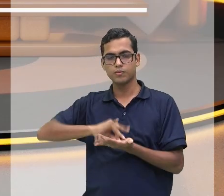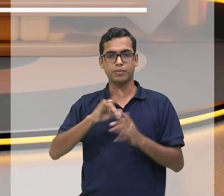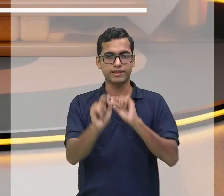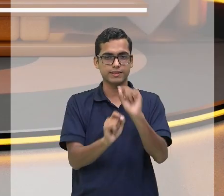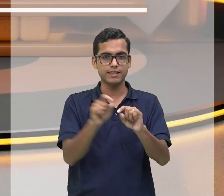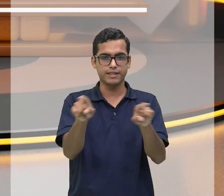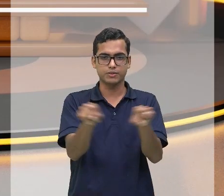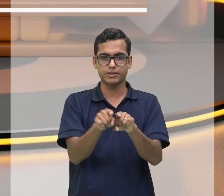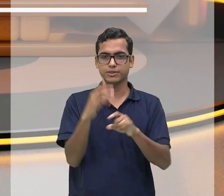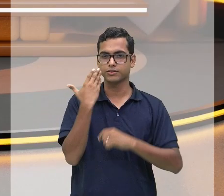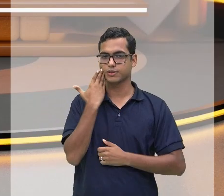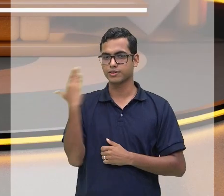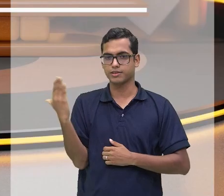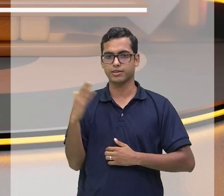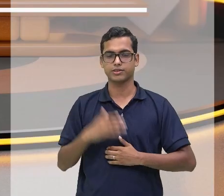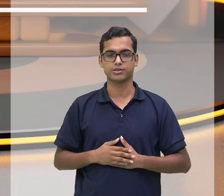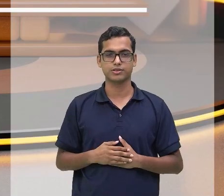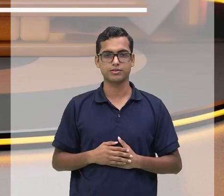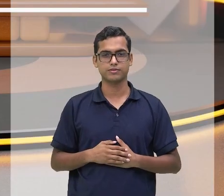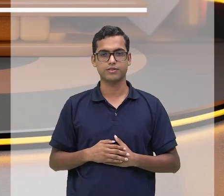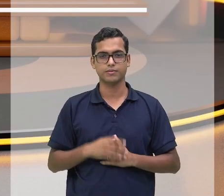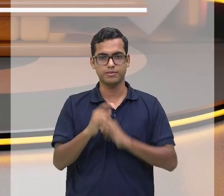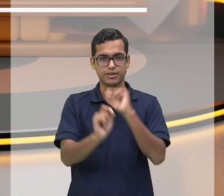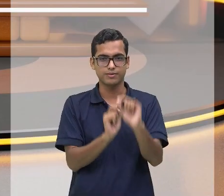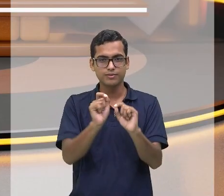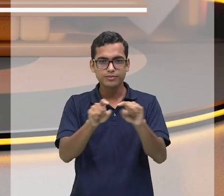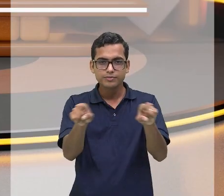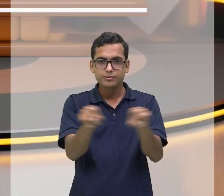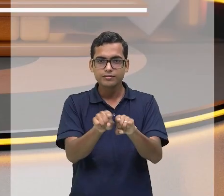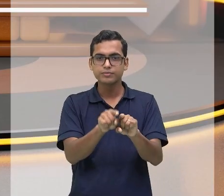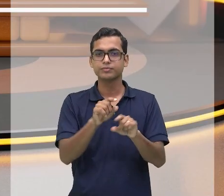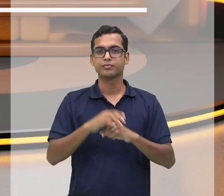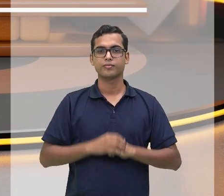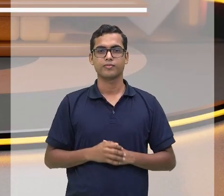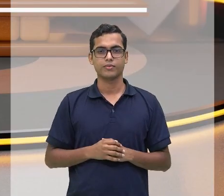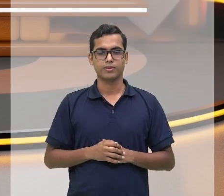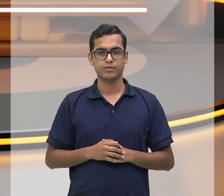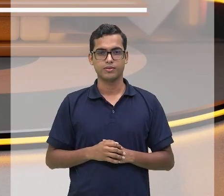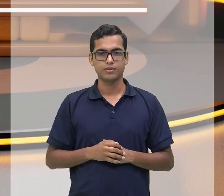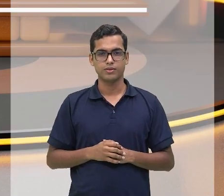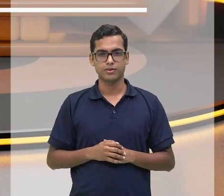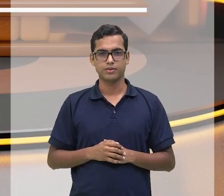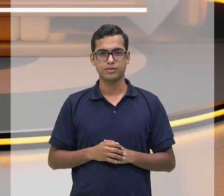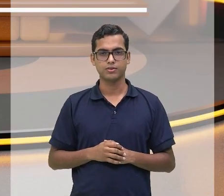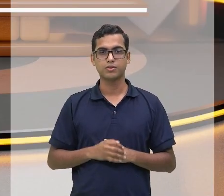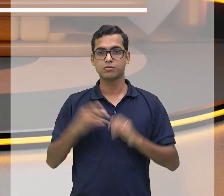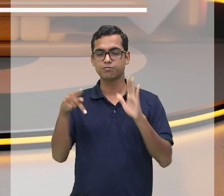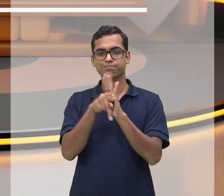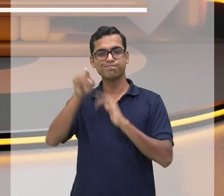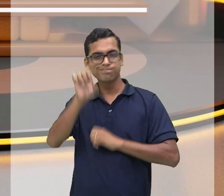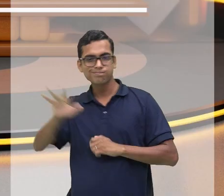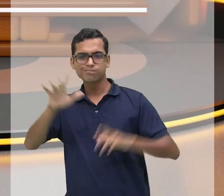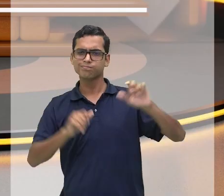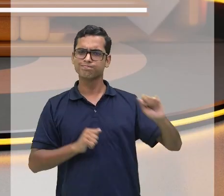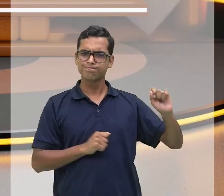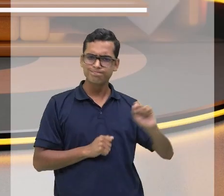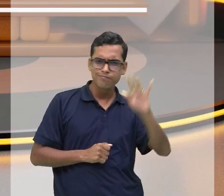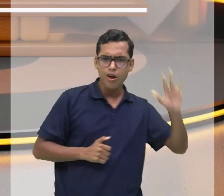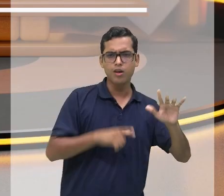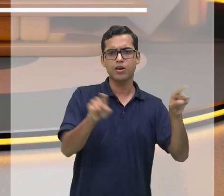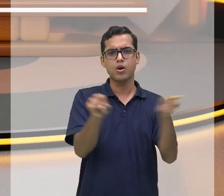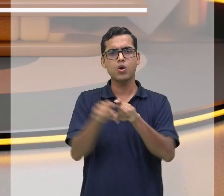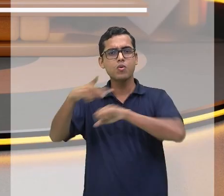ter parte que está tanto no continente europeu quanto no continente asiático, tá? Agora, quais são